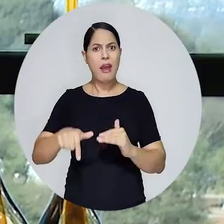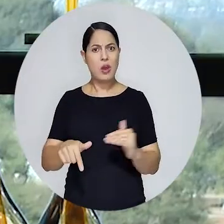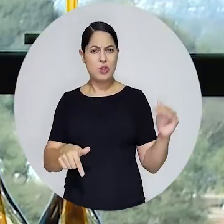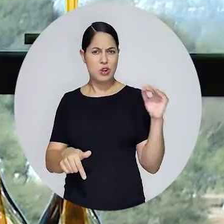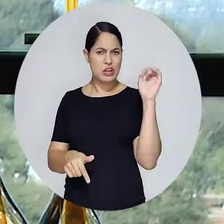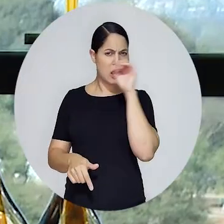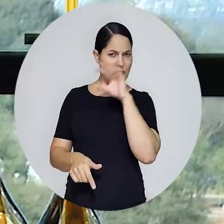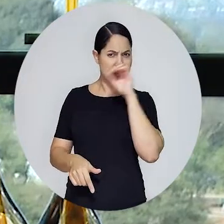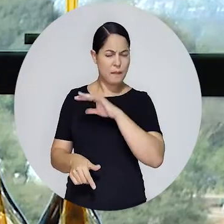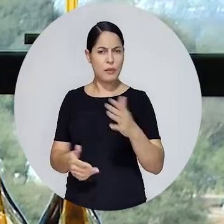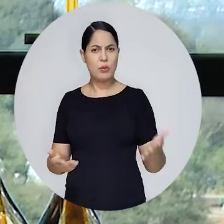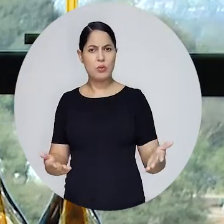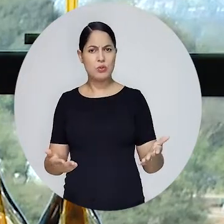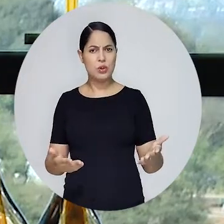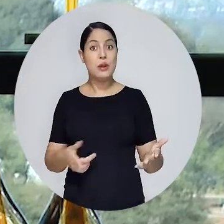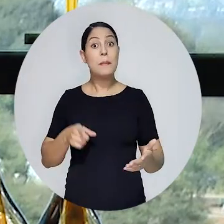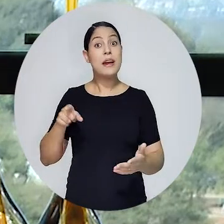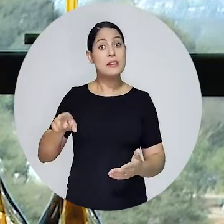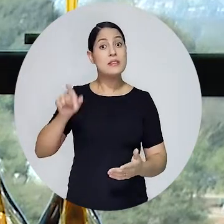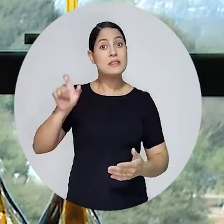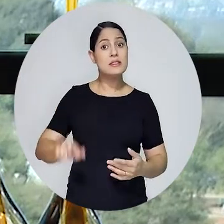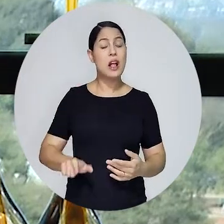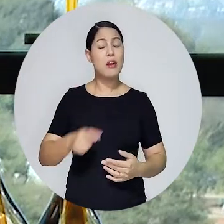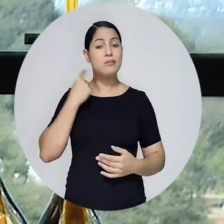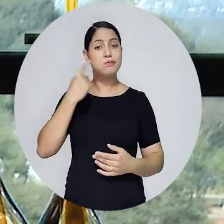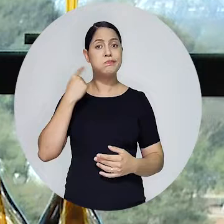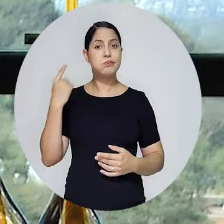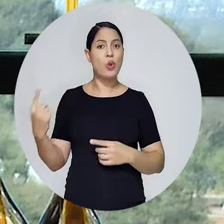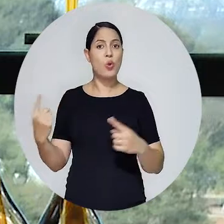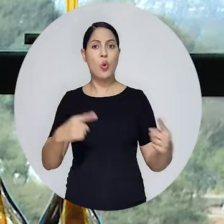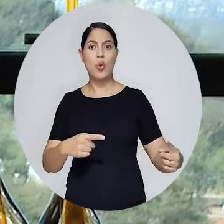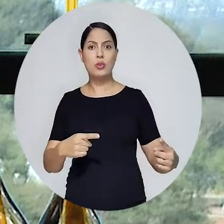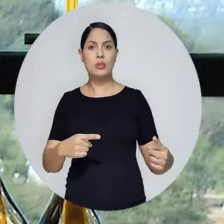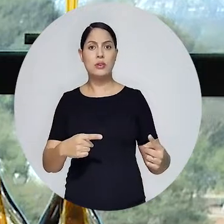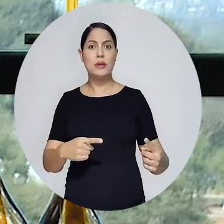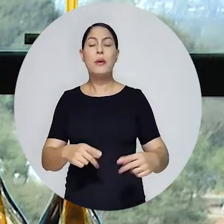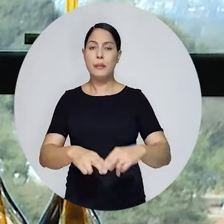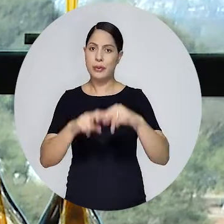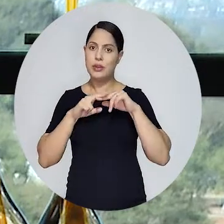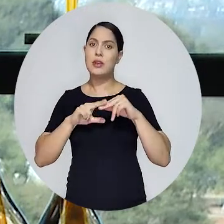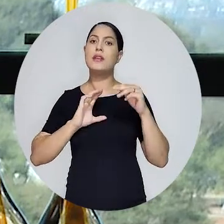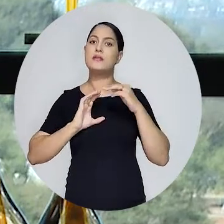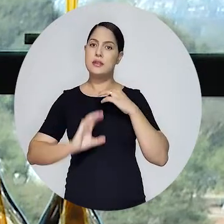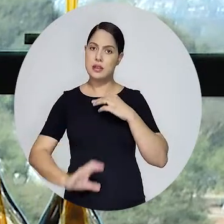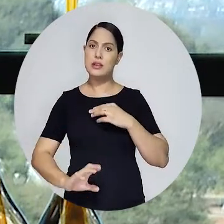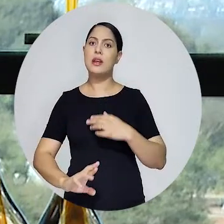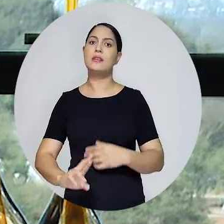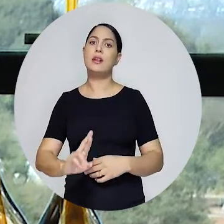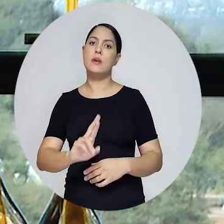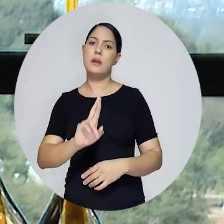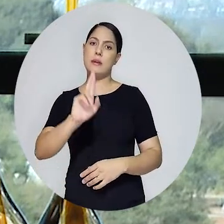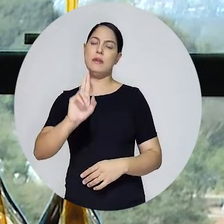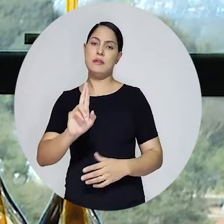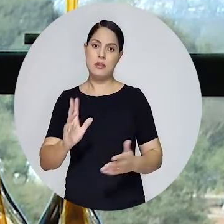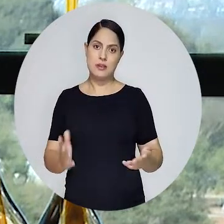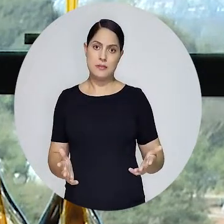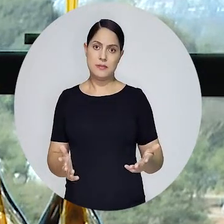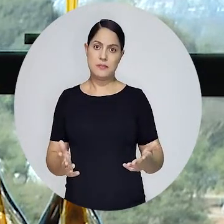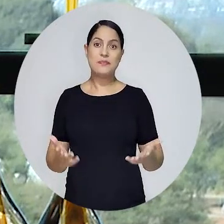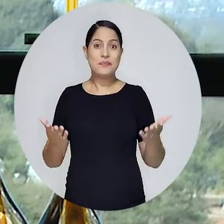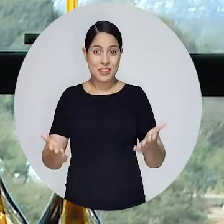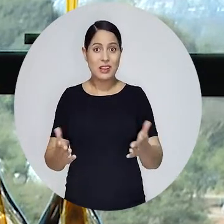transita dentro do abuso de autoridade, o advogado, por combater isto, por representar o cidadão, consequentemente